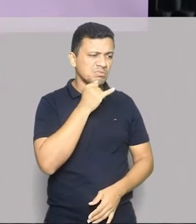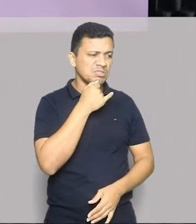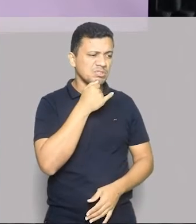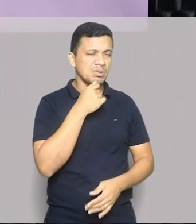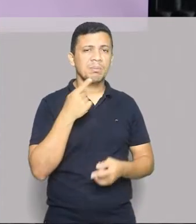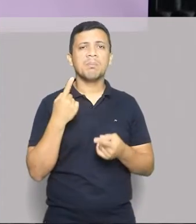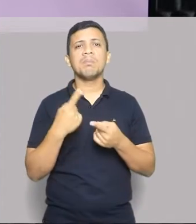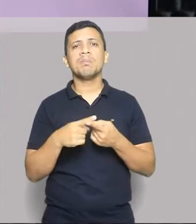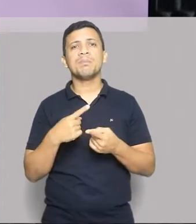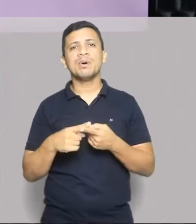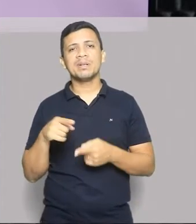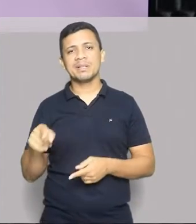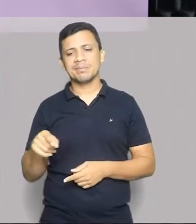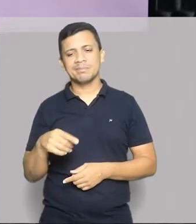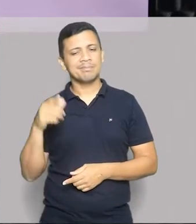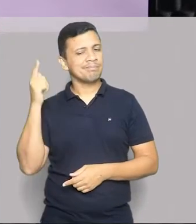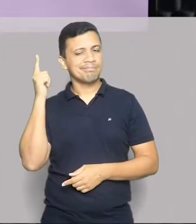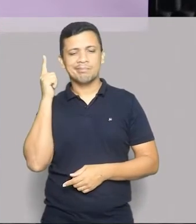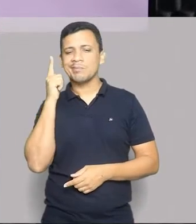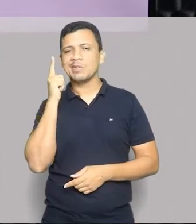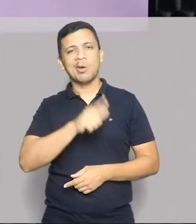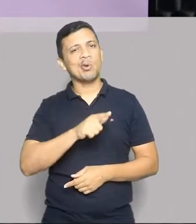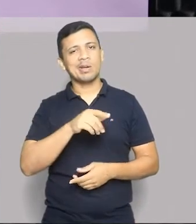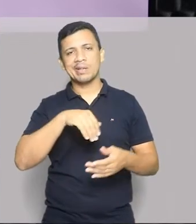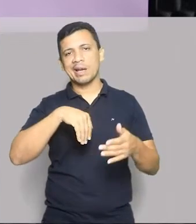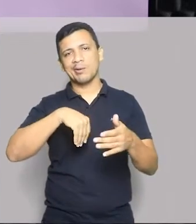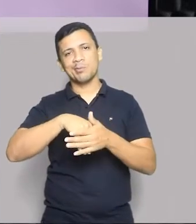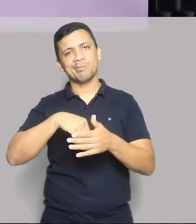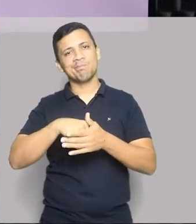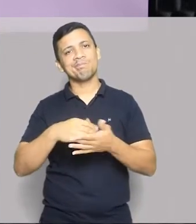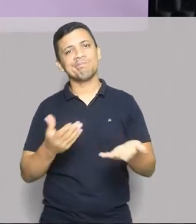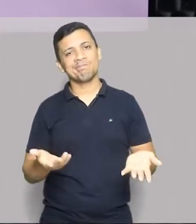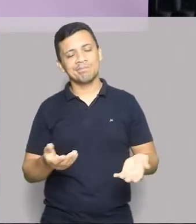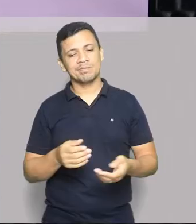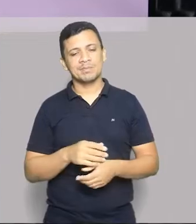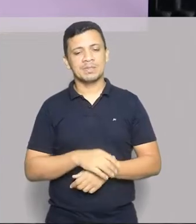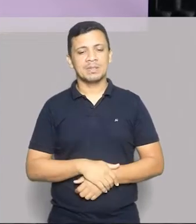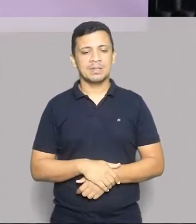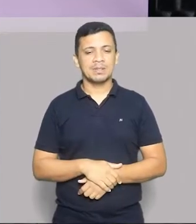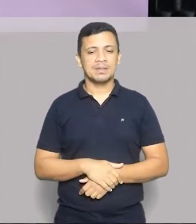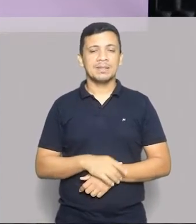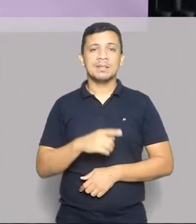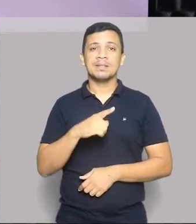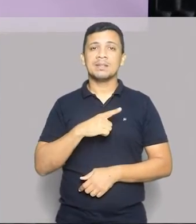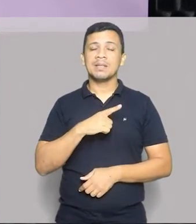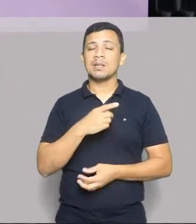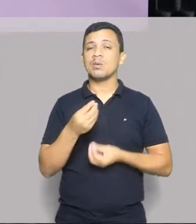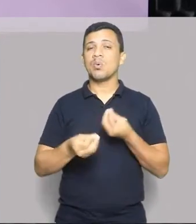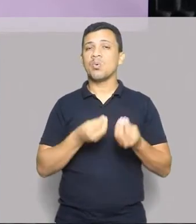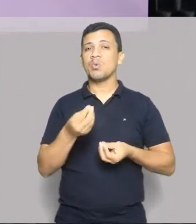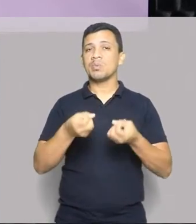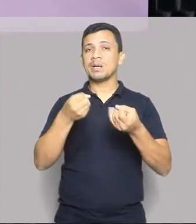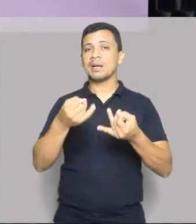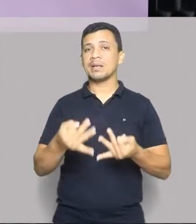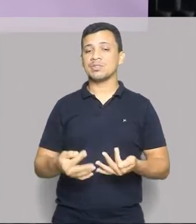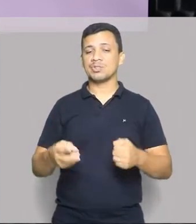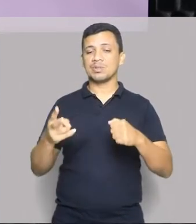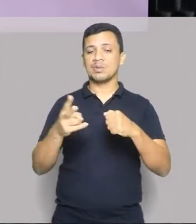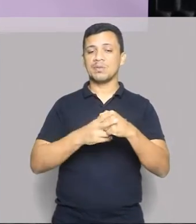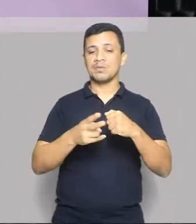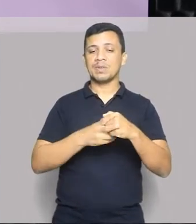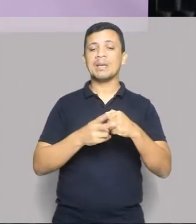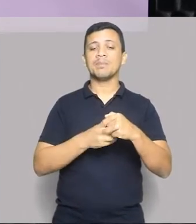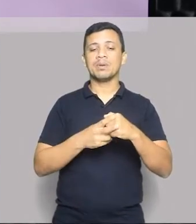a partida, certo? Então você tem causa e consequência. Se você considerar pela característica do verbo no